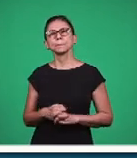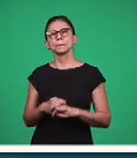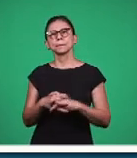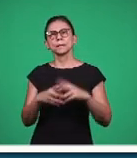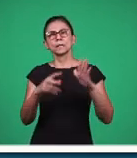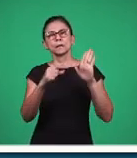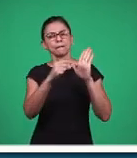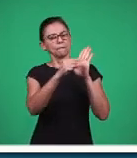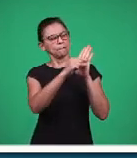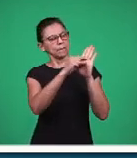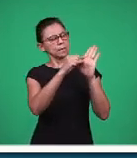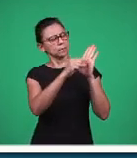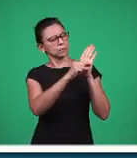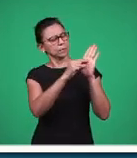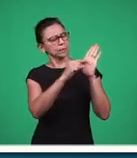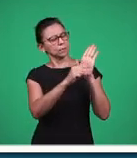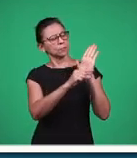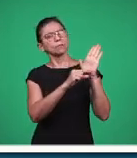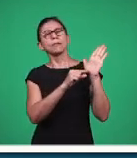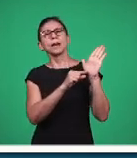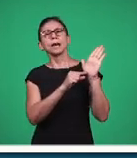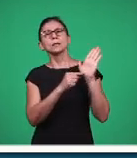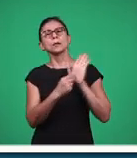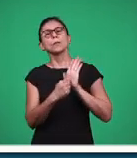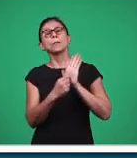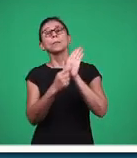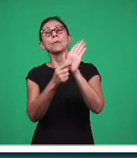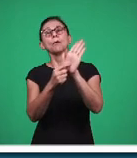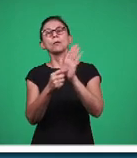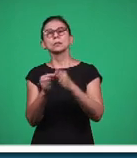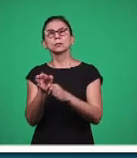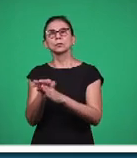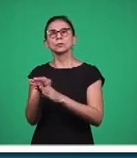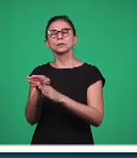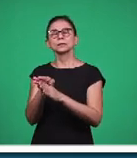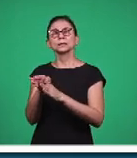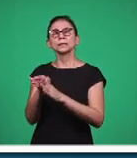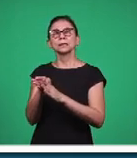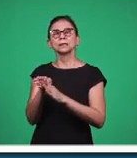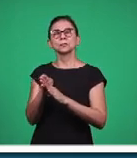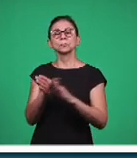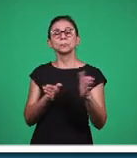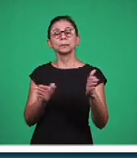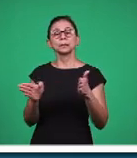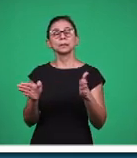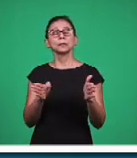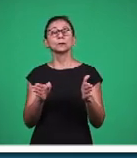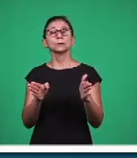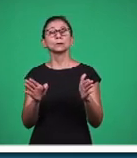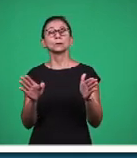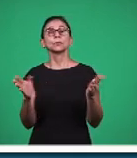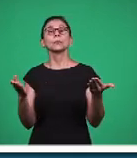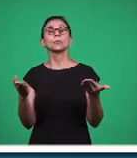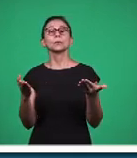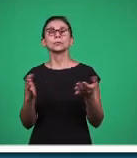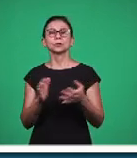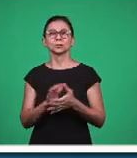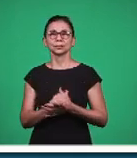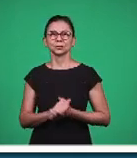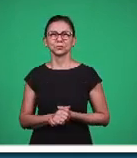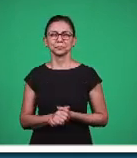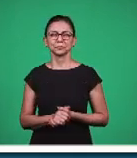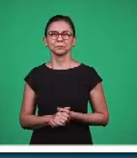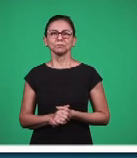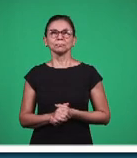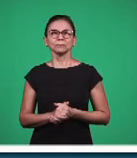podemos encontrar tais advertências para essa vigilância. Ou seja, está se referindo ao texto já